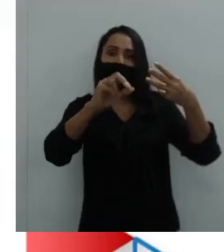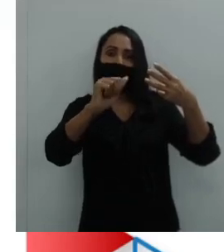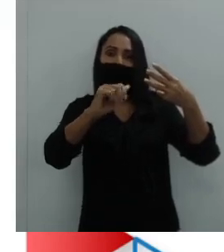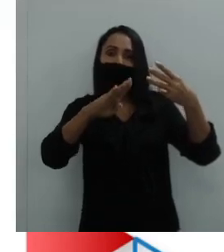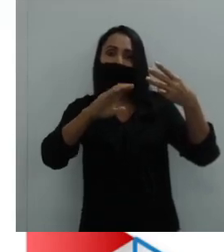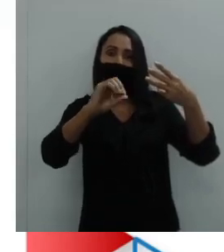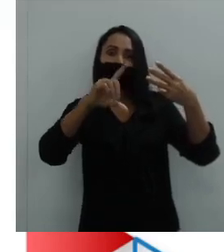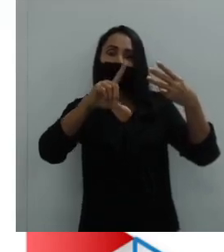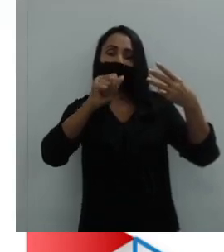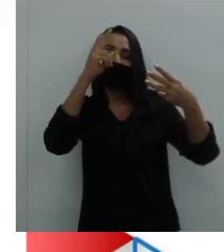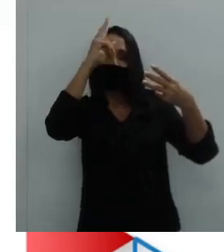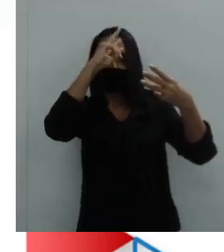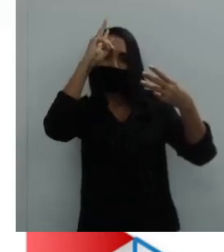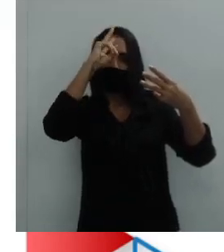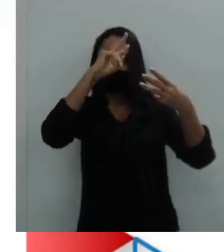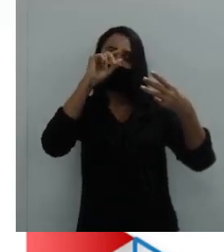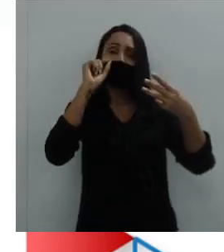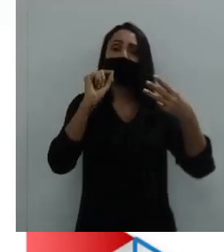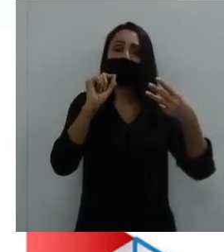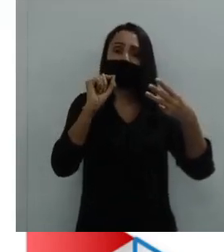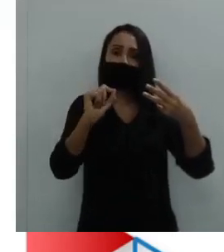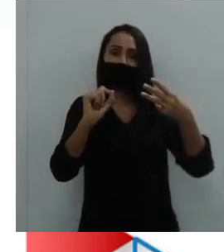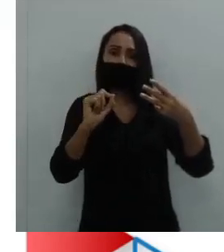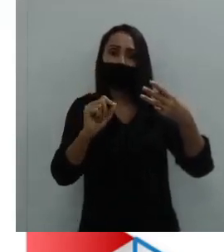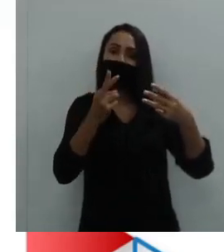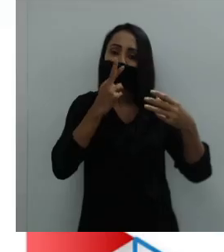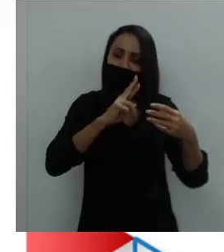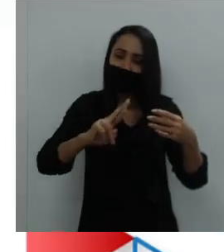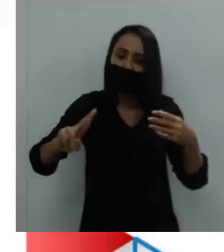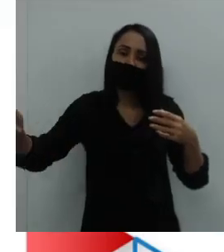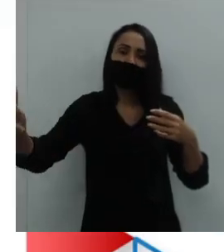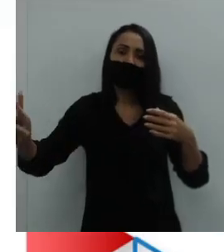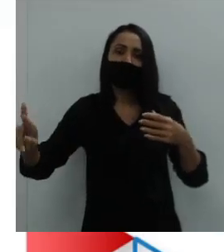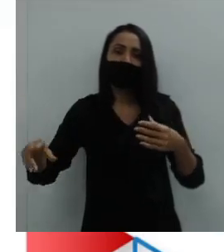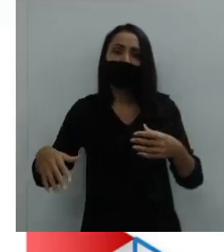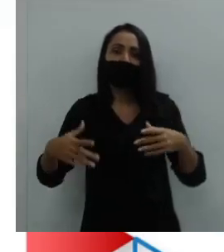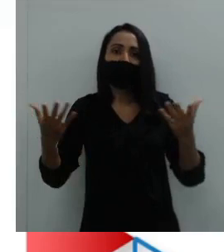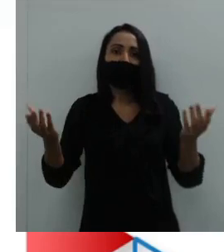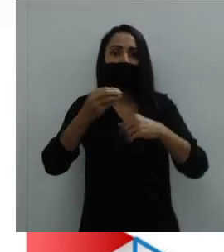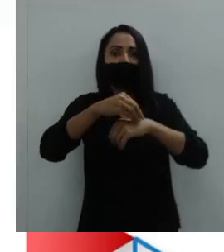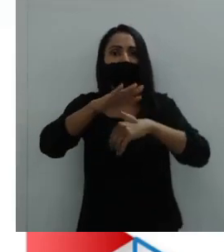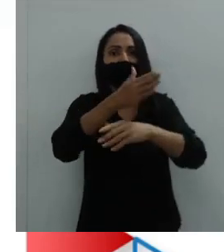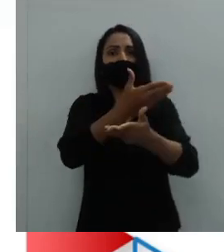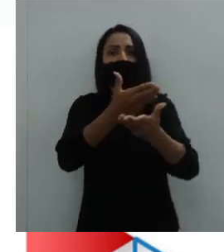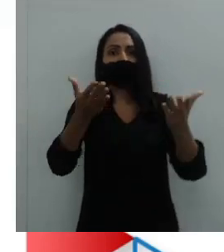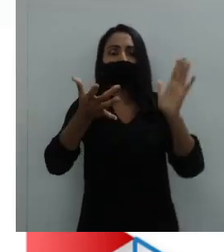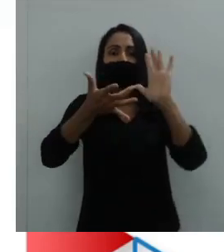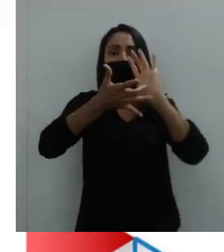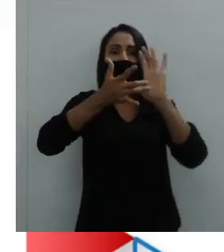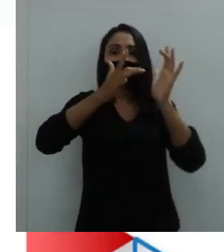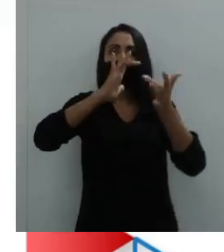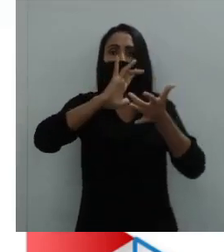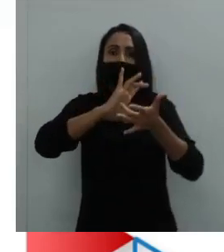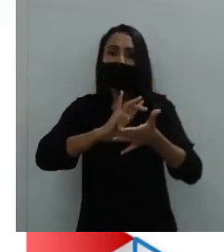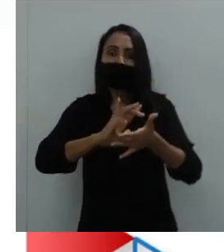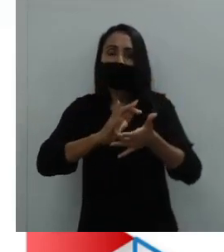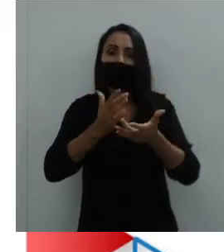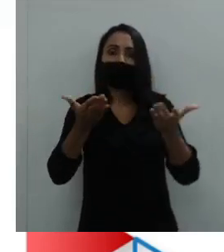também. Lembrar que parábola vai lembrar o quê? A questão religiosa. Aqui trago para vocês Jesus de